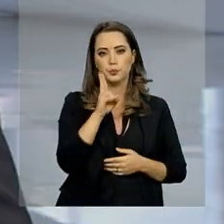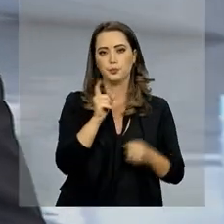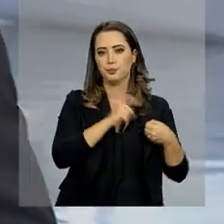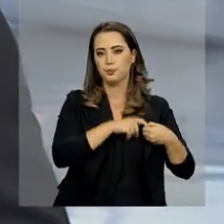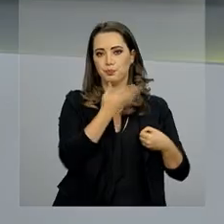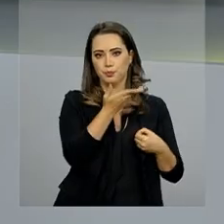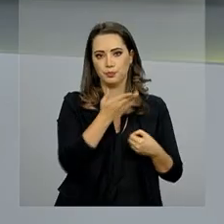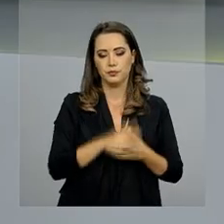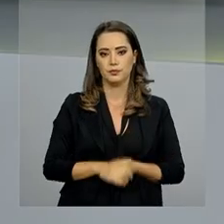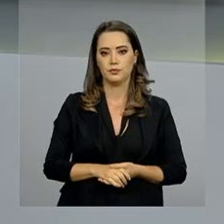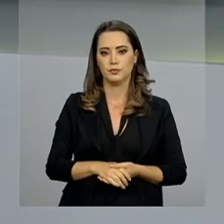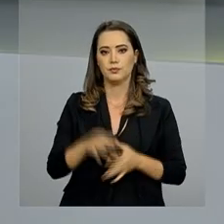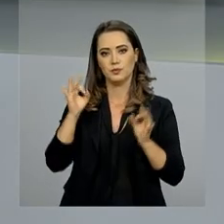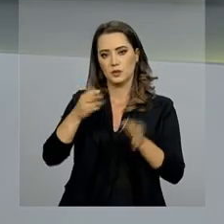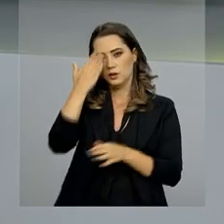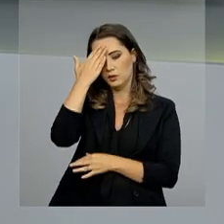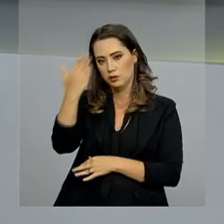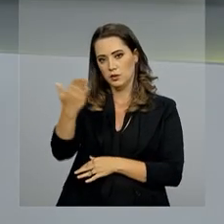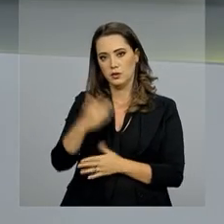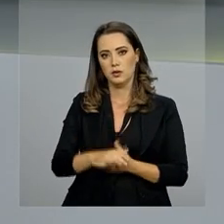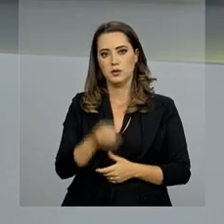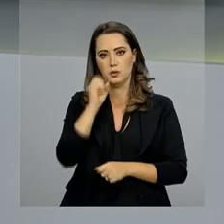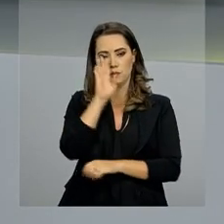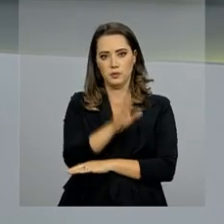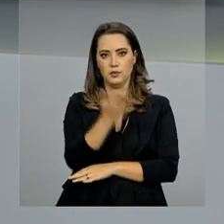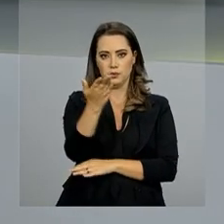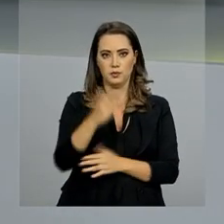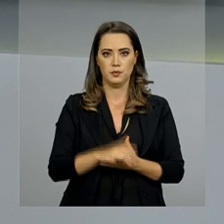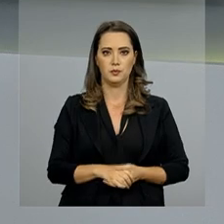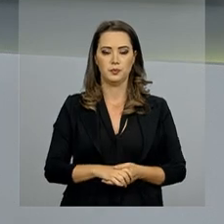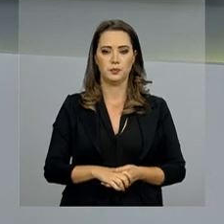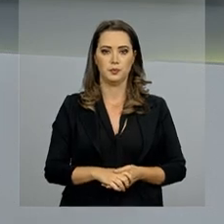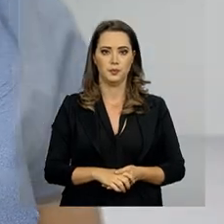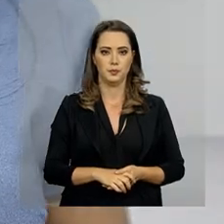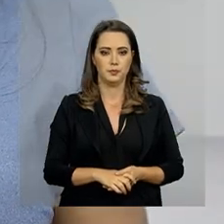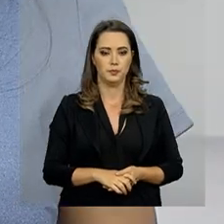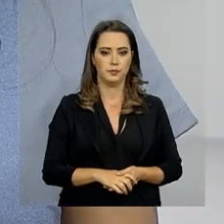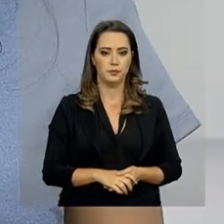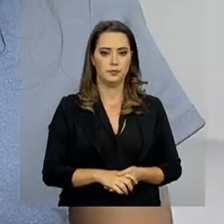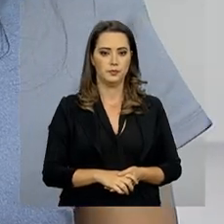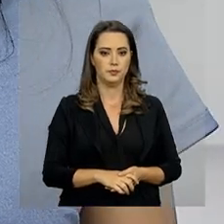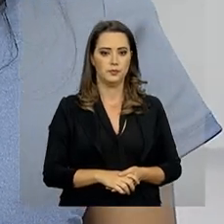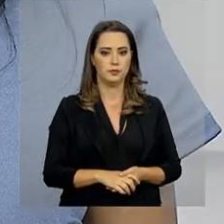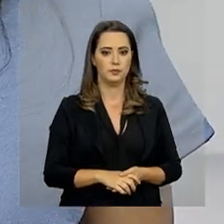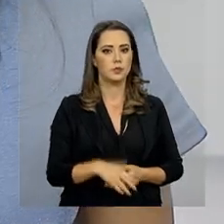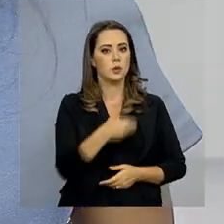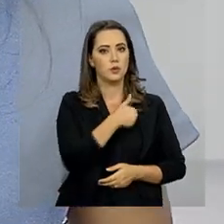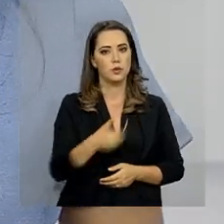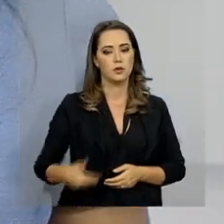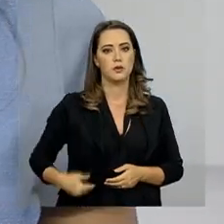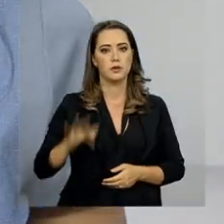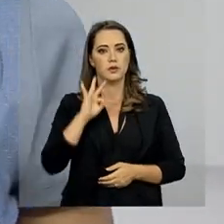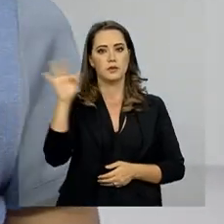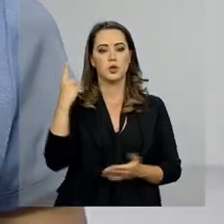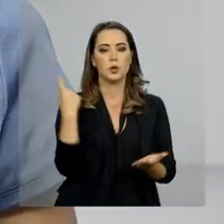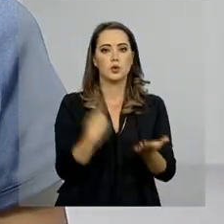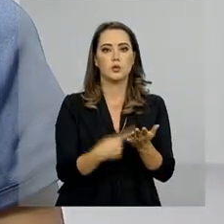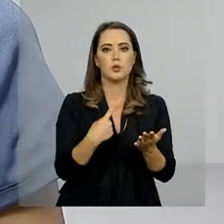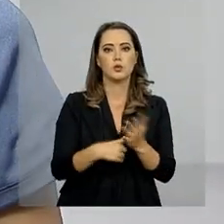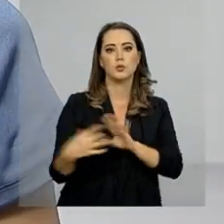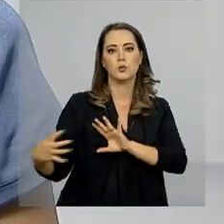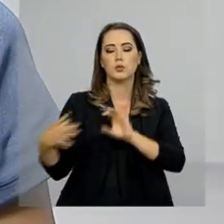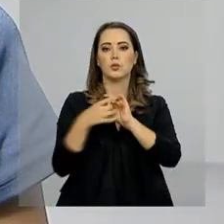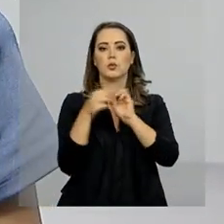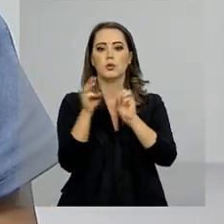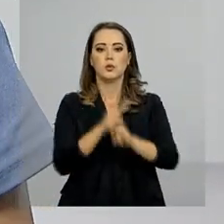você obrigada pela participação uma boa tarde pra vocês o governo federal firmou uma parceria com a organização